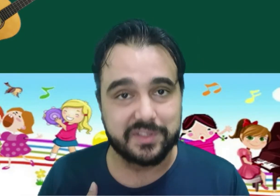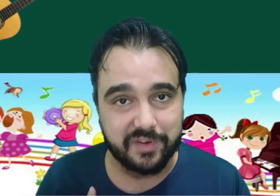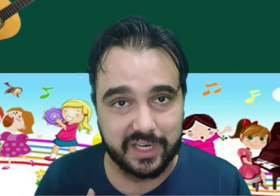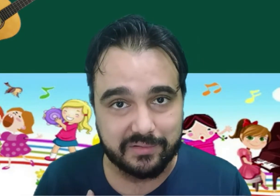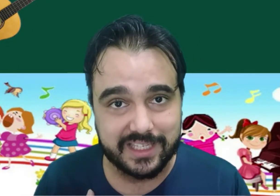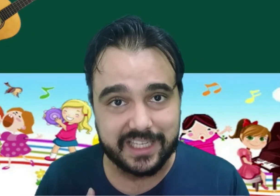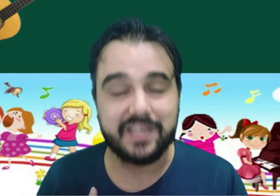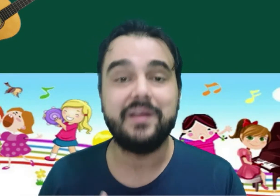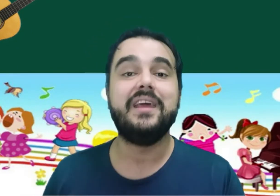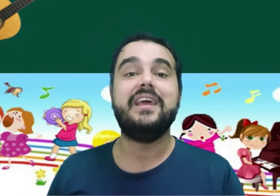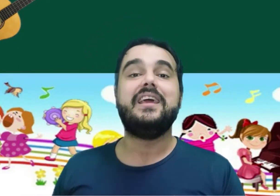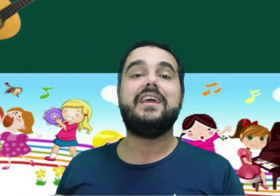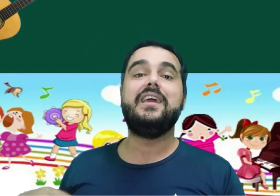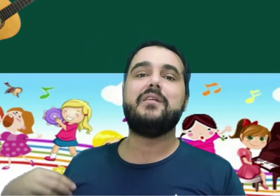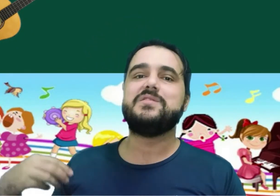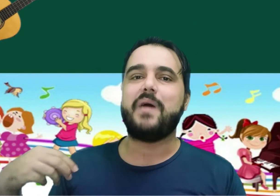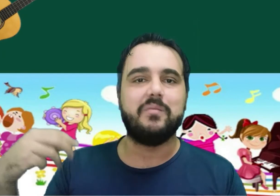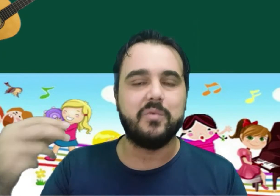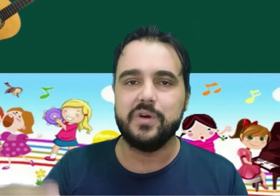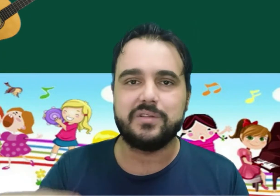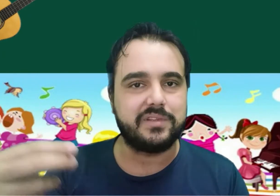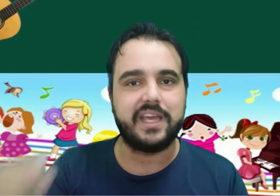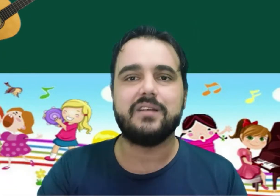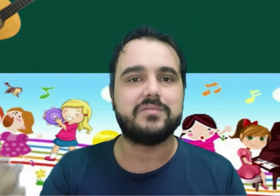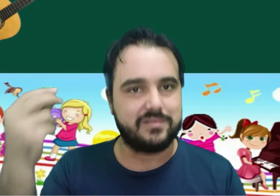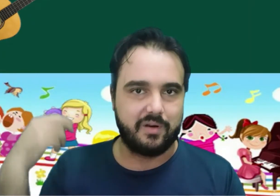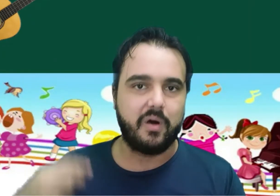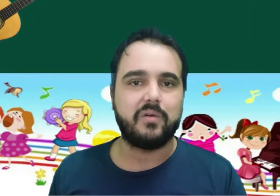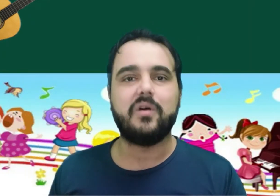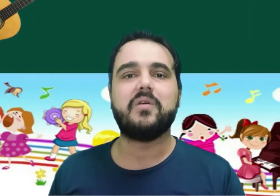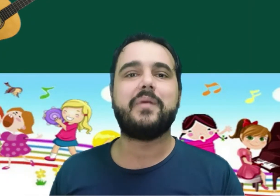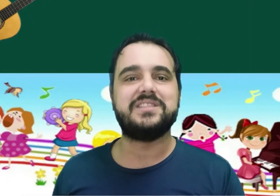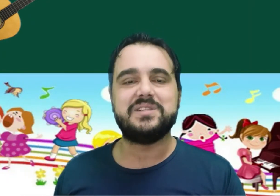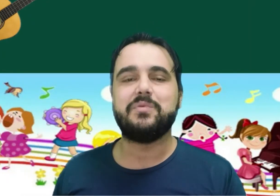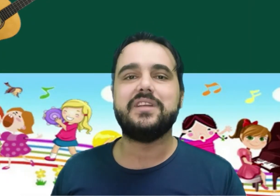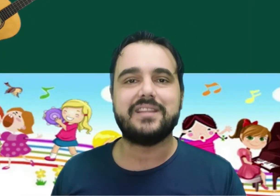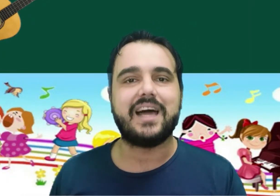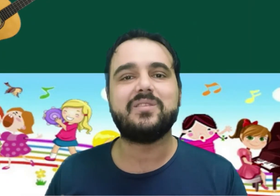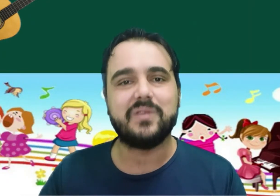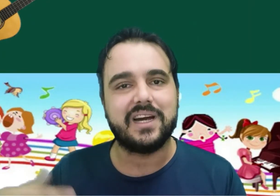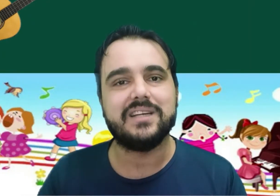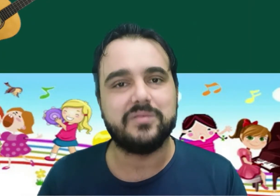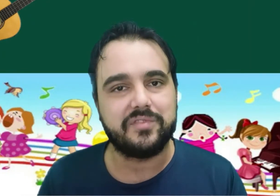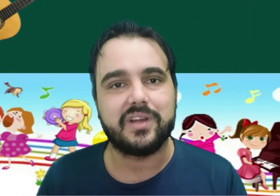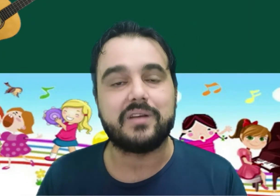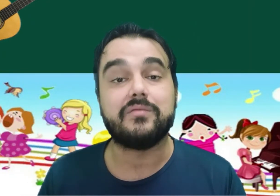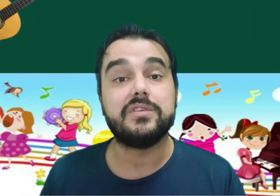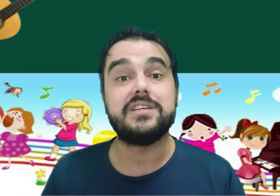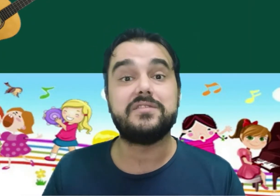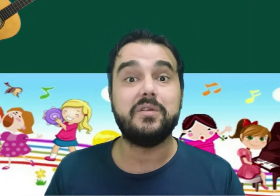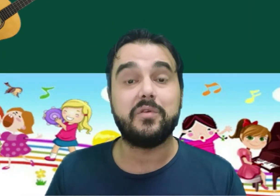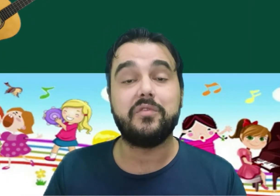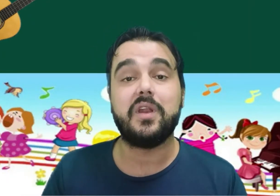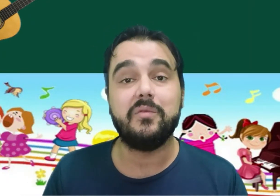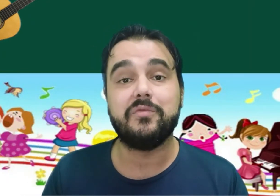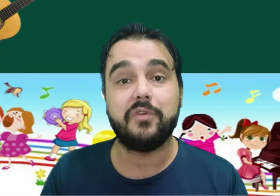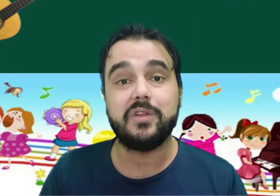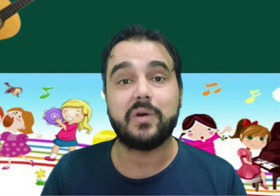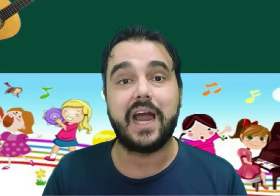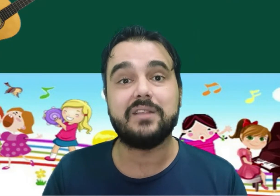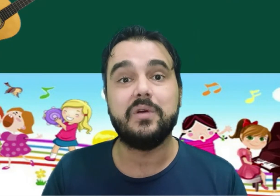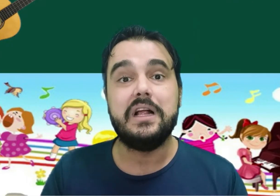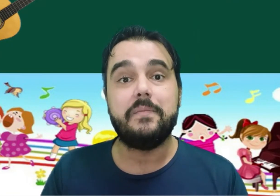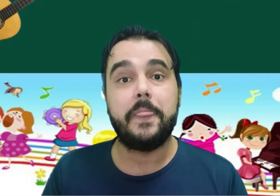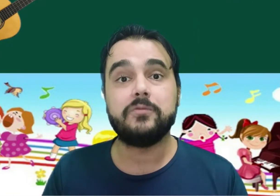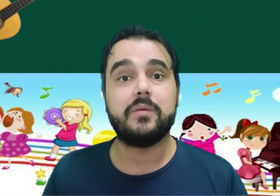sou o professor de violão daqui. E eu espero muito tê-los logo, logo, para a gente poder estar tocando o violão. Vocês viram que o violão